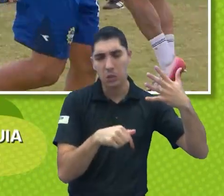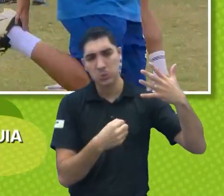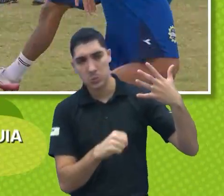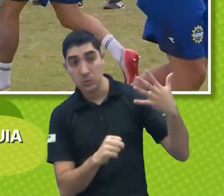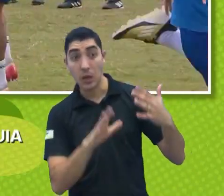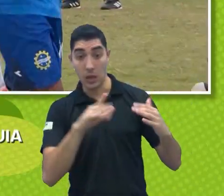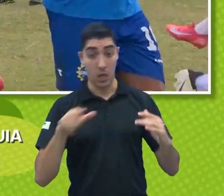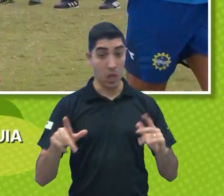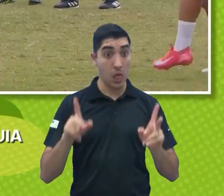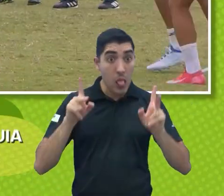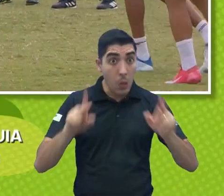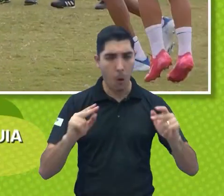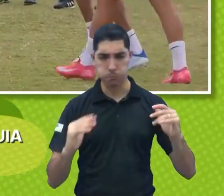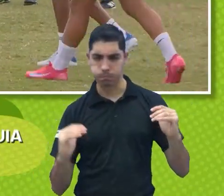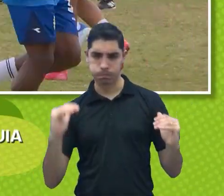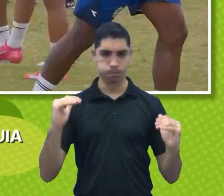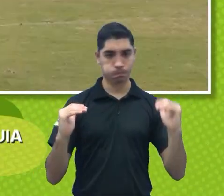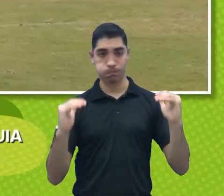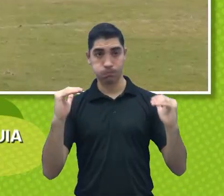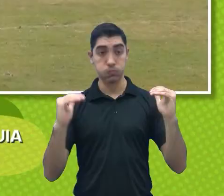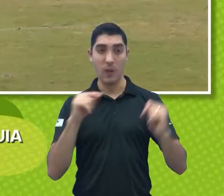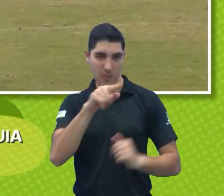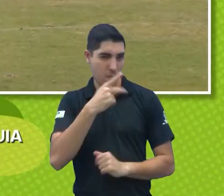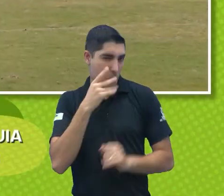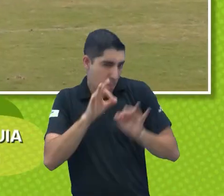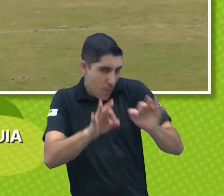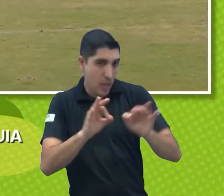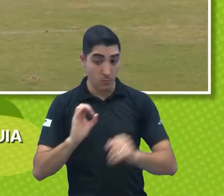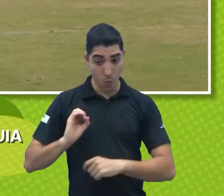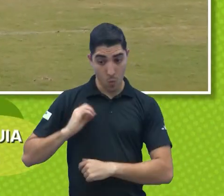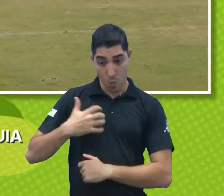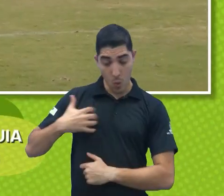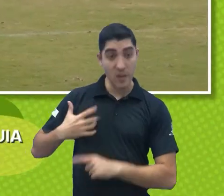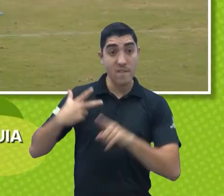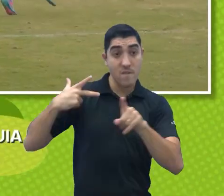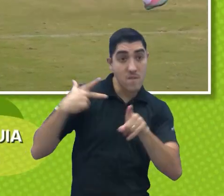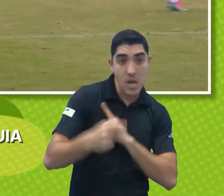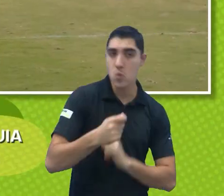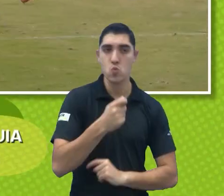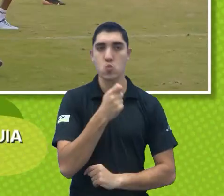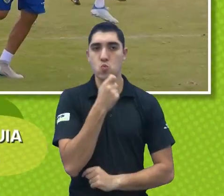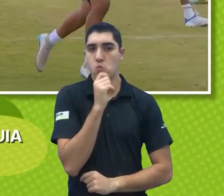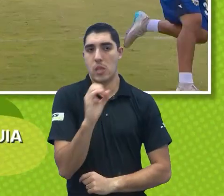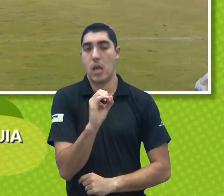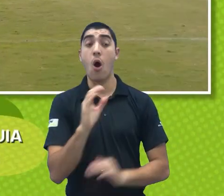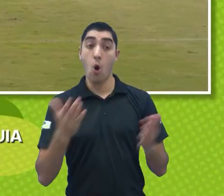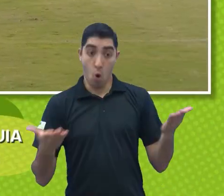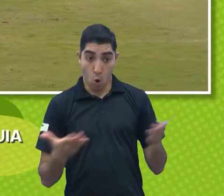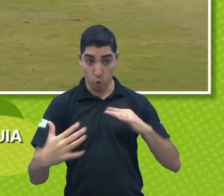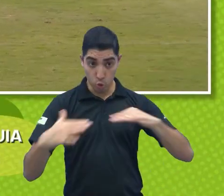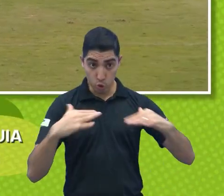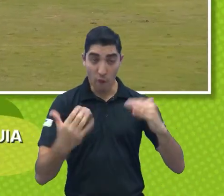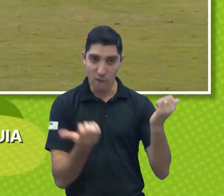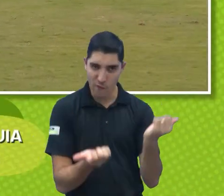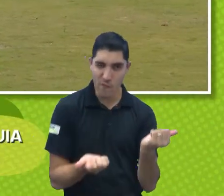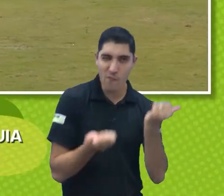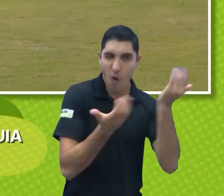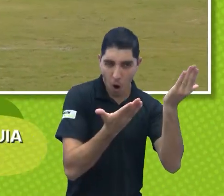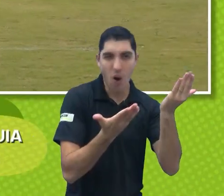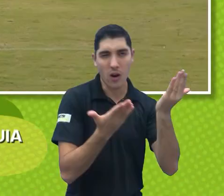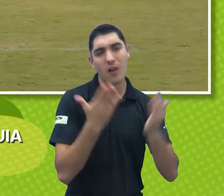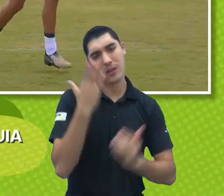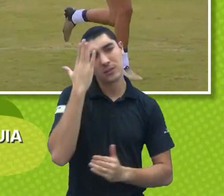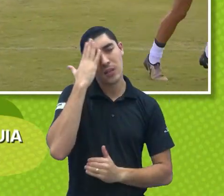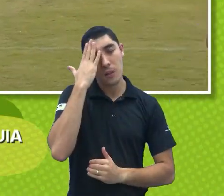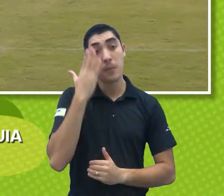mesmo ressaltou que o Osasco ainda não venceu nenhum dos 3 jogos. Hoje, apesar de ser fora de casa e com as condições do campeonato, a gente